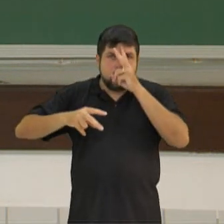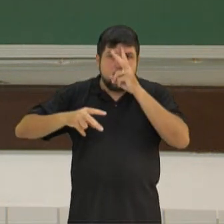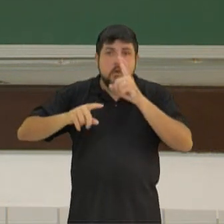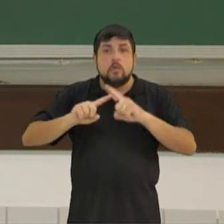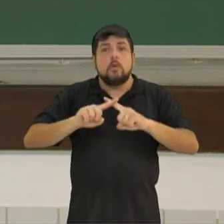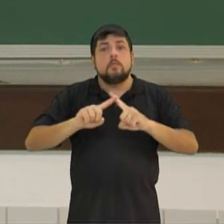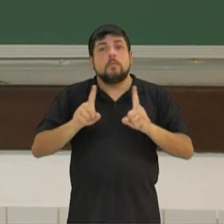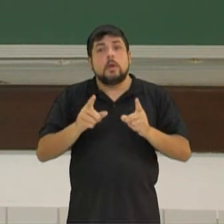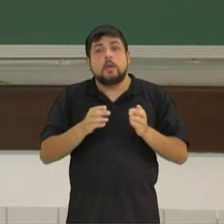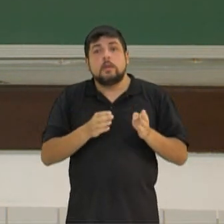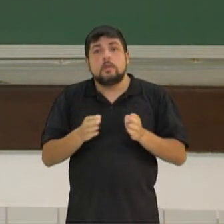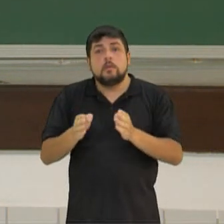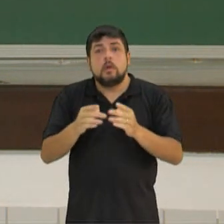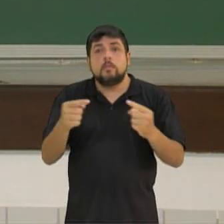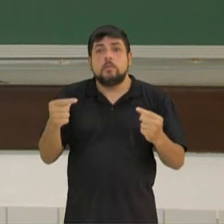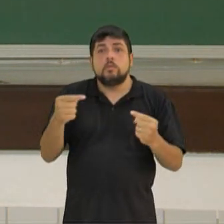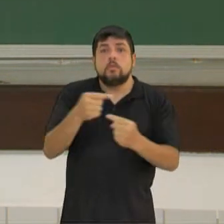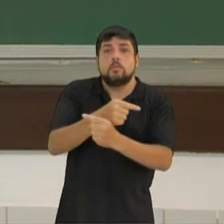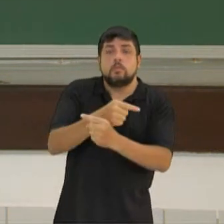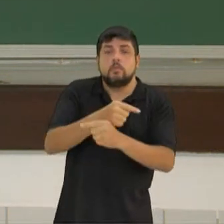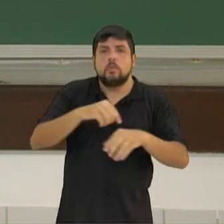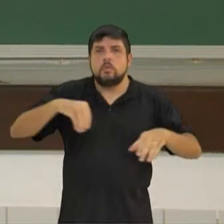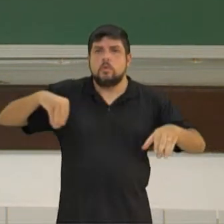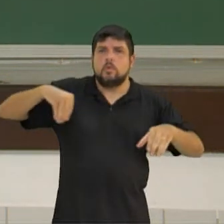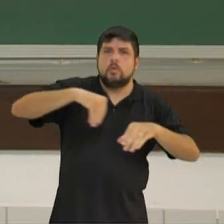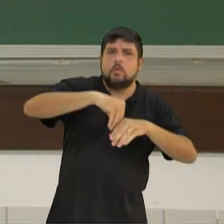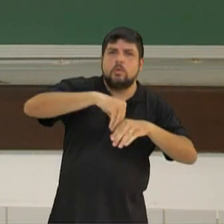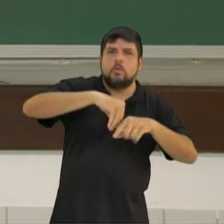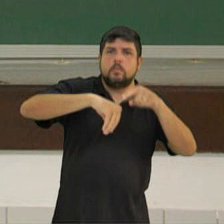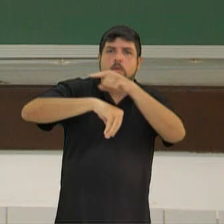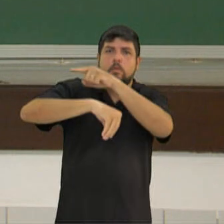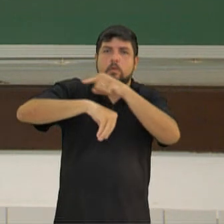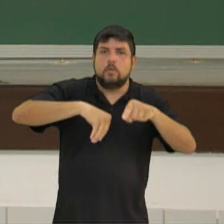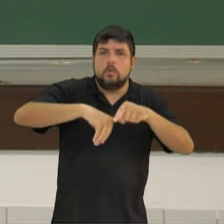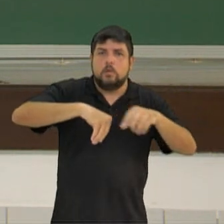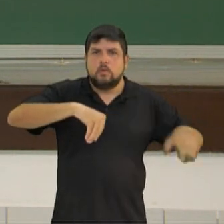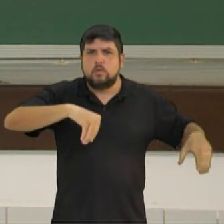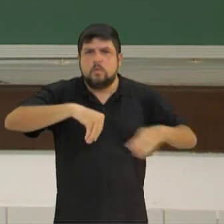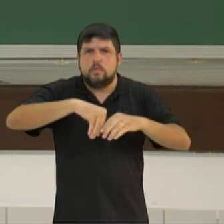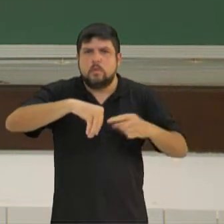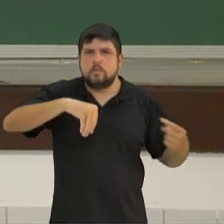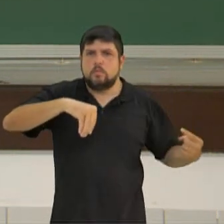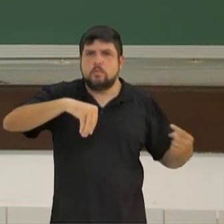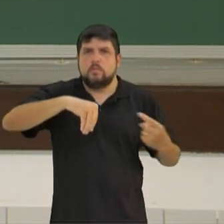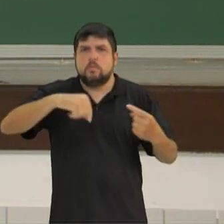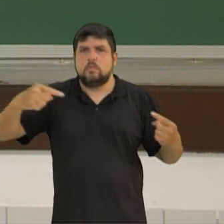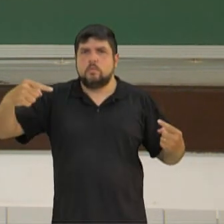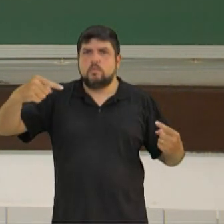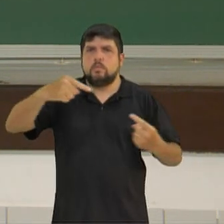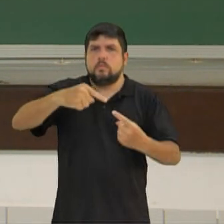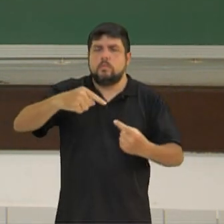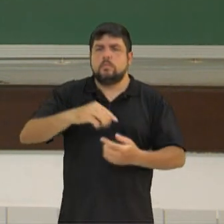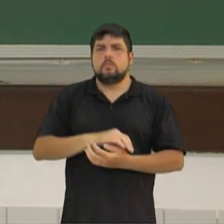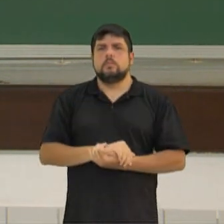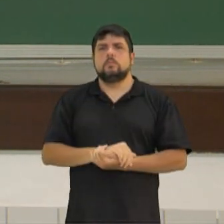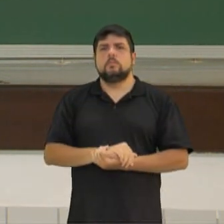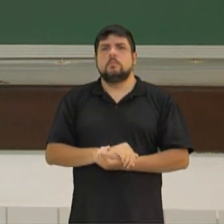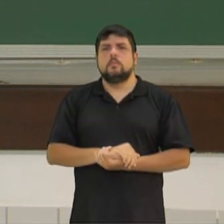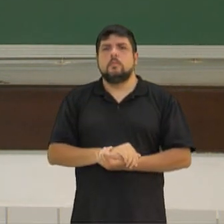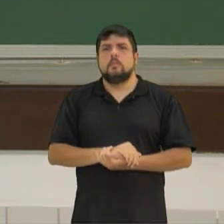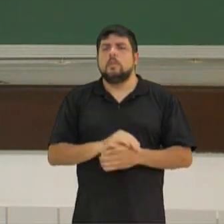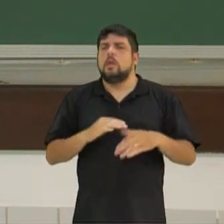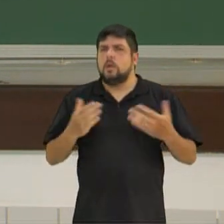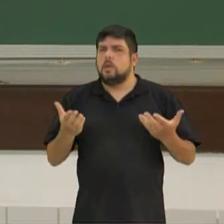direção, só que em sentido contrário, tá? Então, lei da ação e reação é justamente isso. Então,